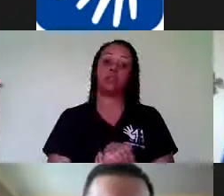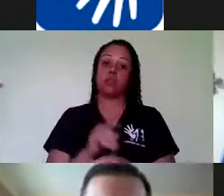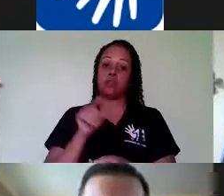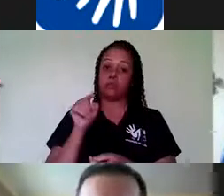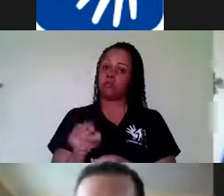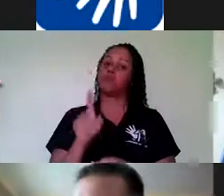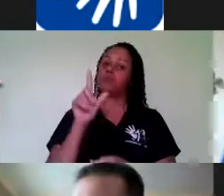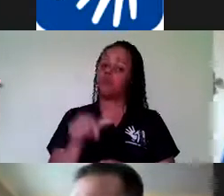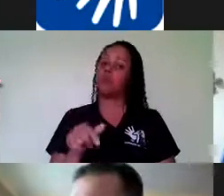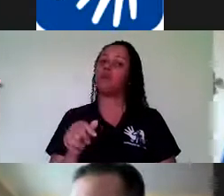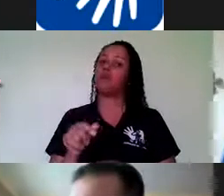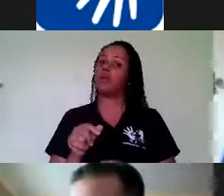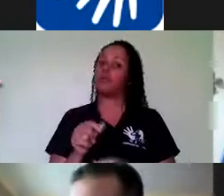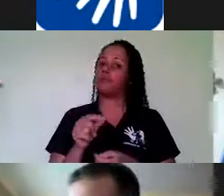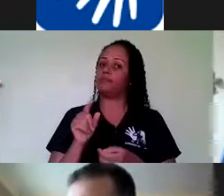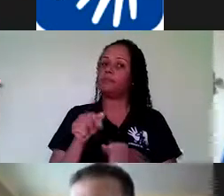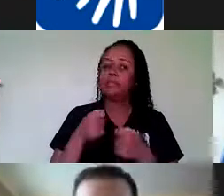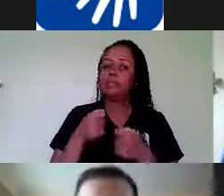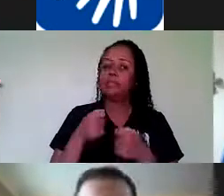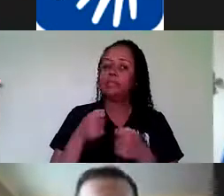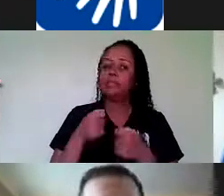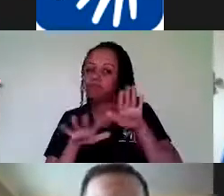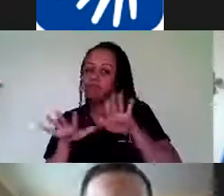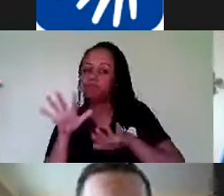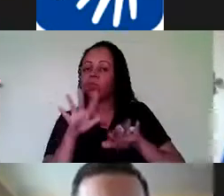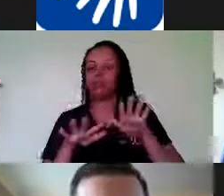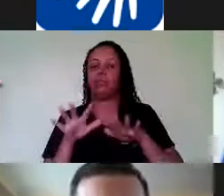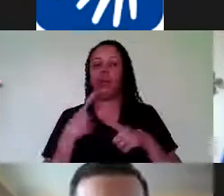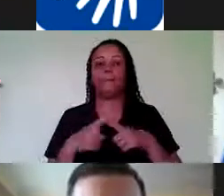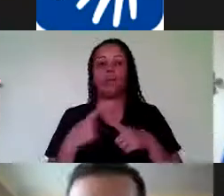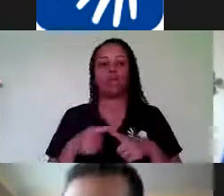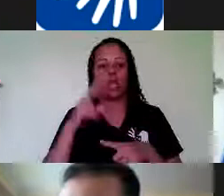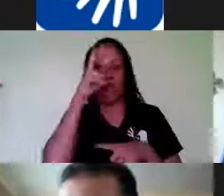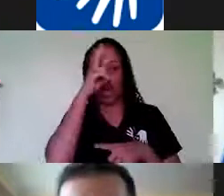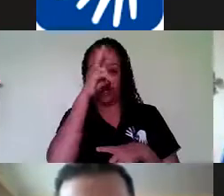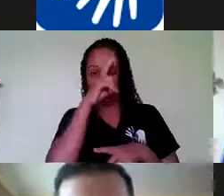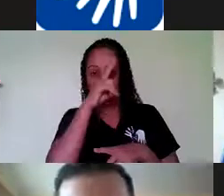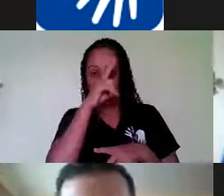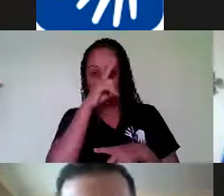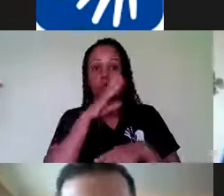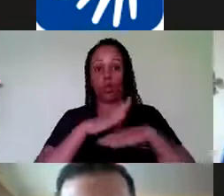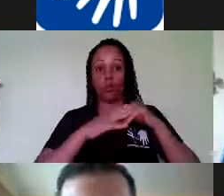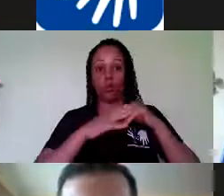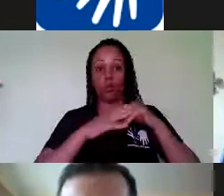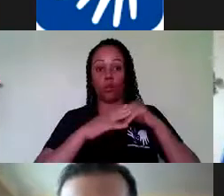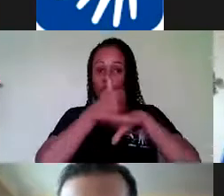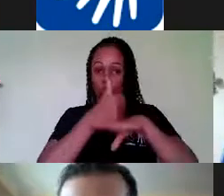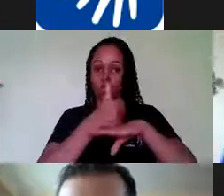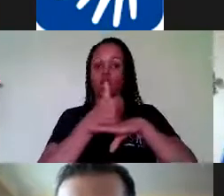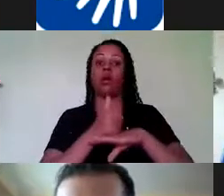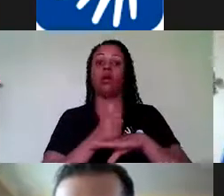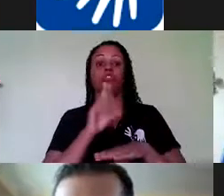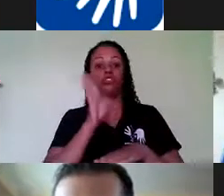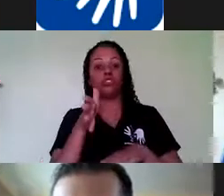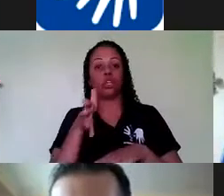bem delicada, né? A gente precisa tomar bastante cuidado, lembrando aí que o profissional reabilitado, ele já faz parte da lei de cotas,